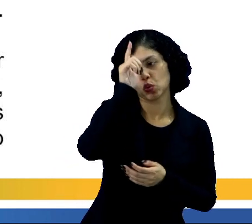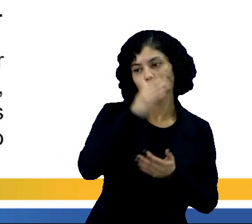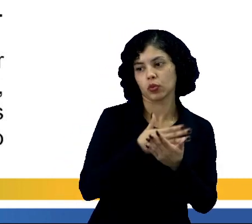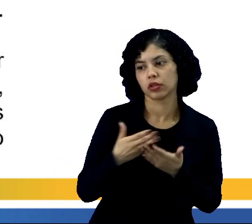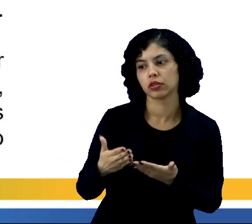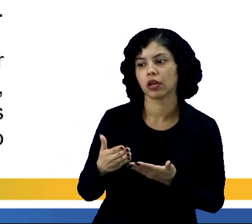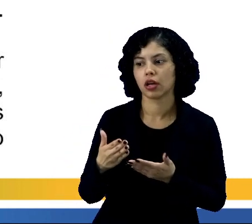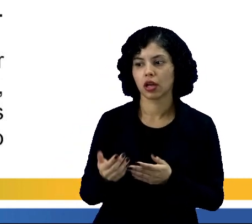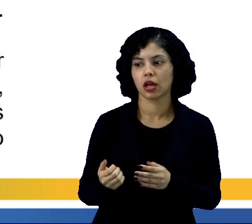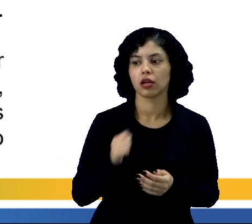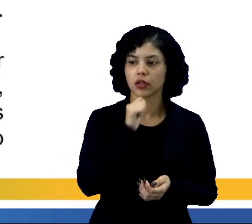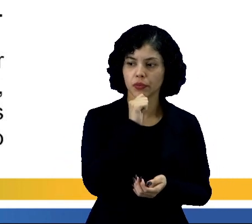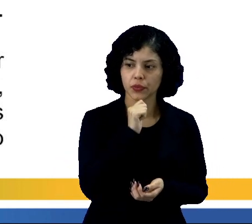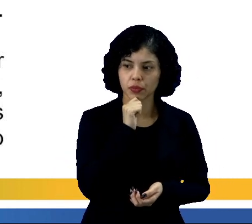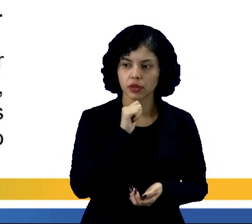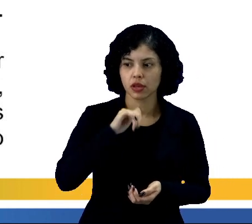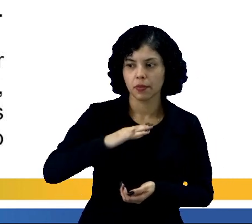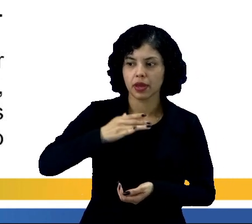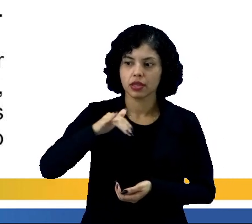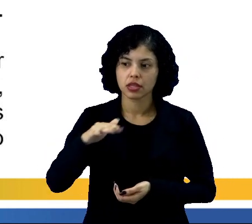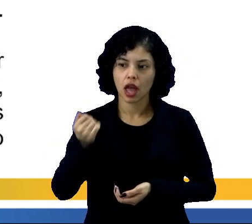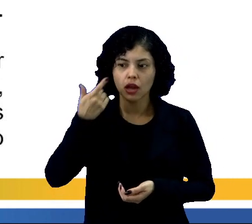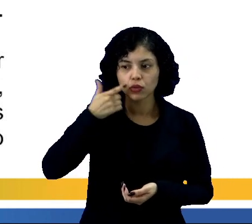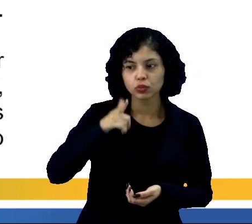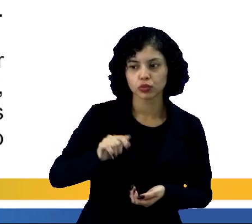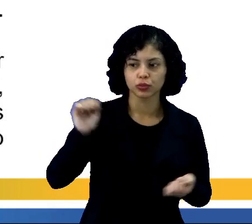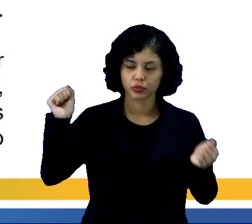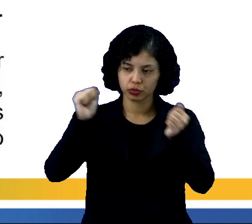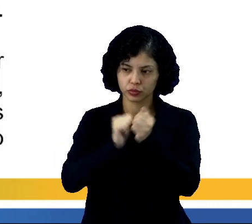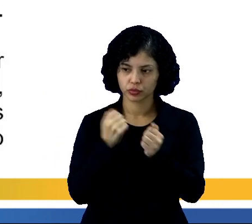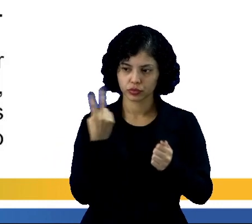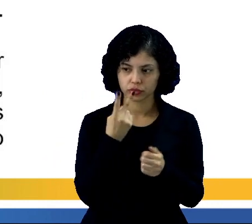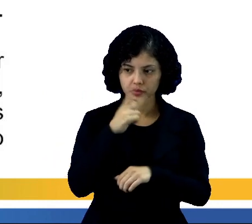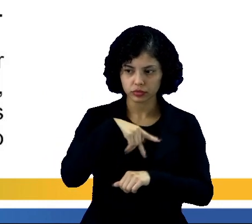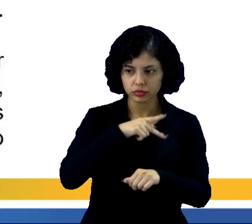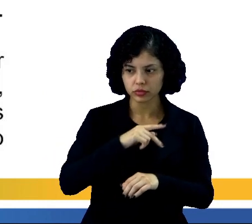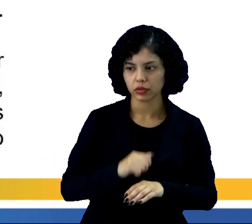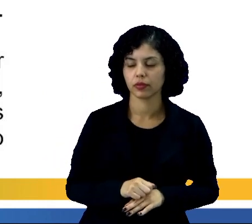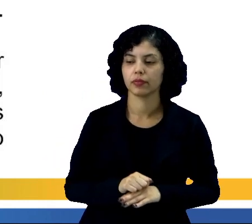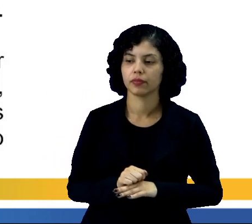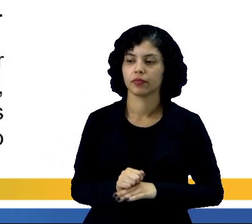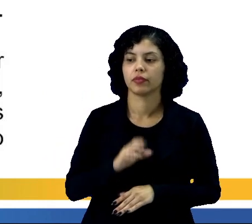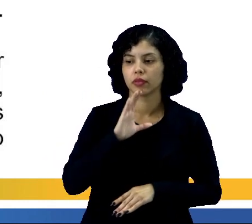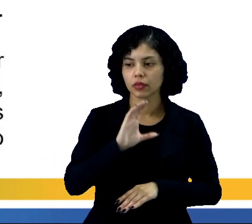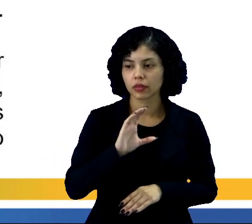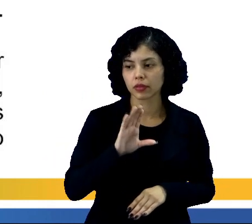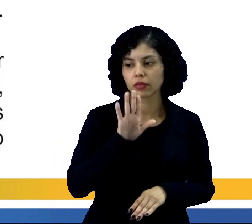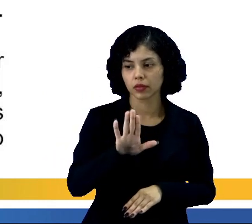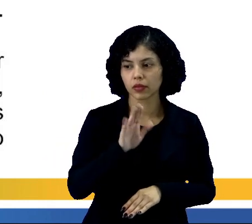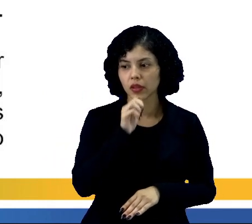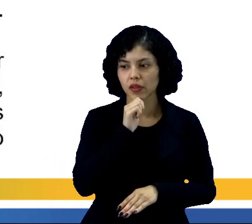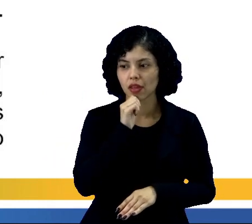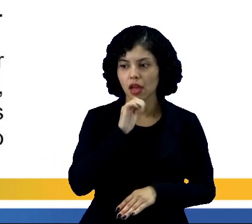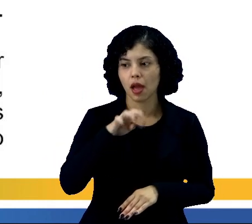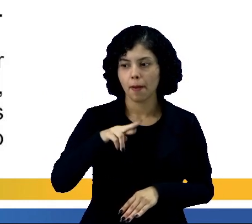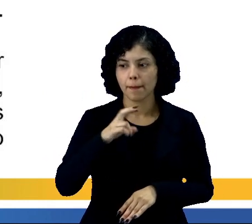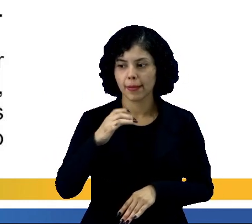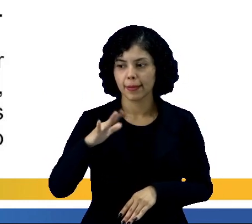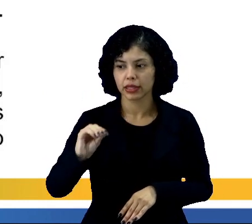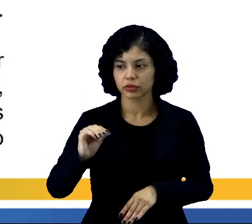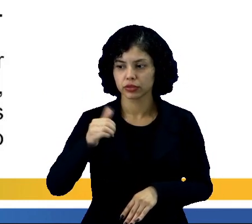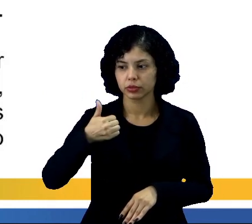alemães iniciaram uma campanha maciça para garantir a unificação desses dois países, E isso se concretizou em março